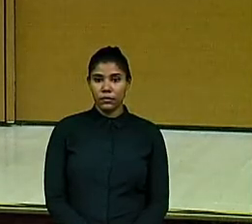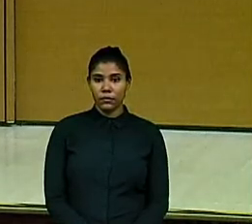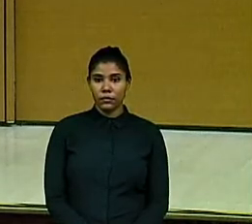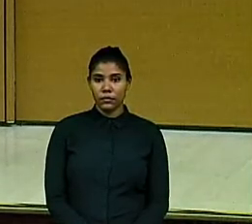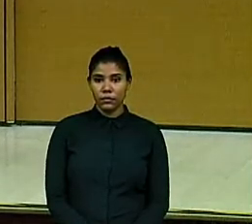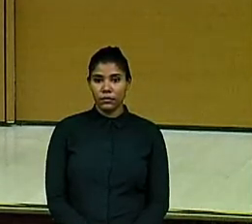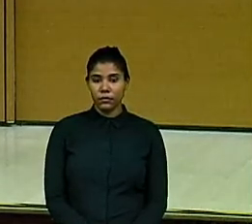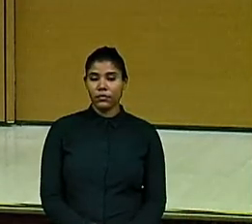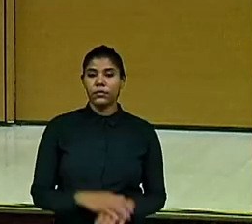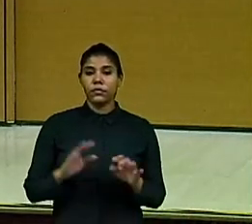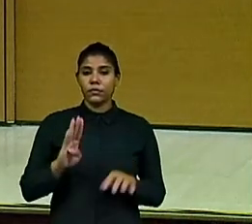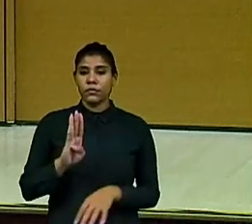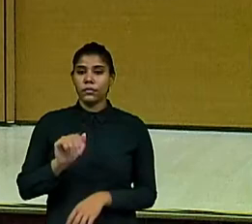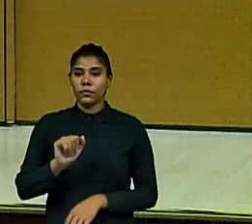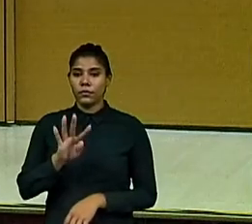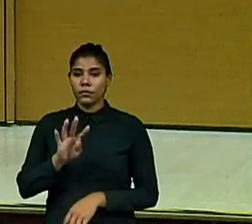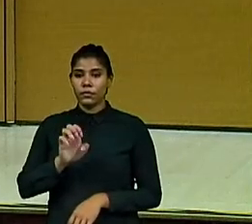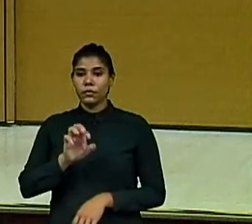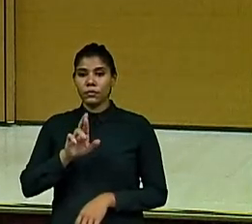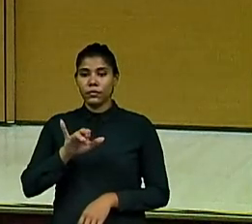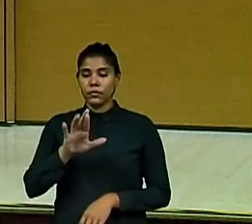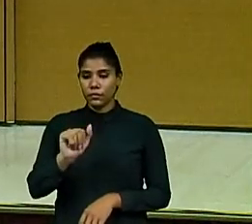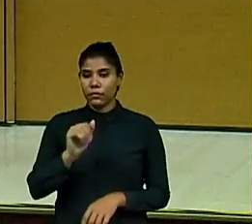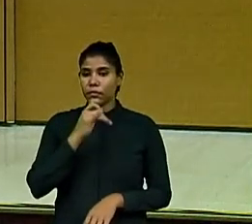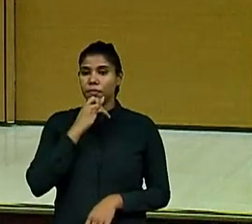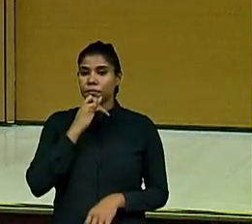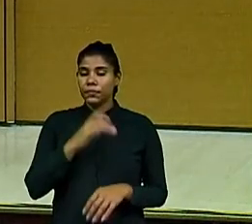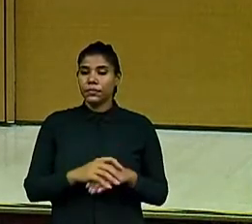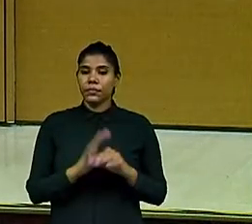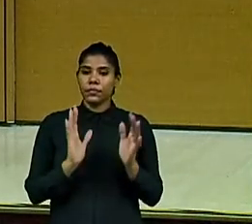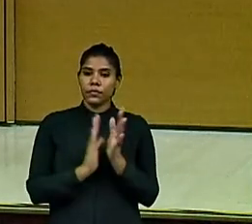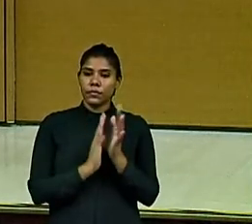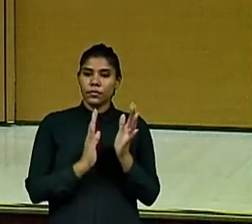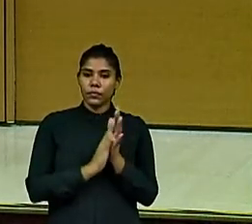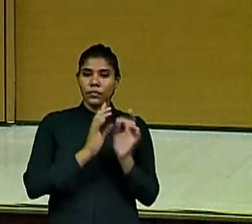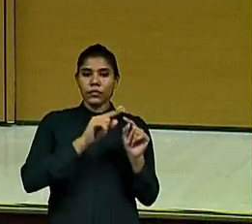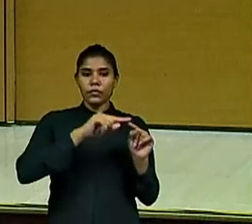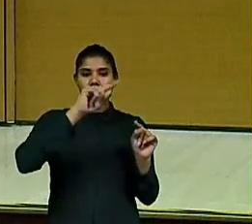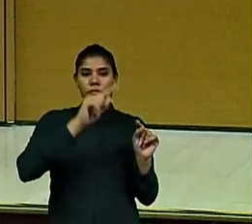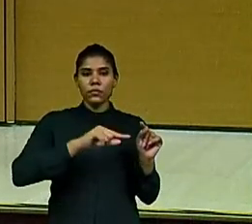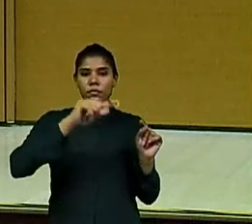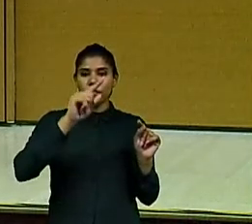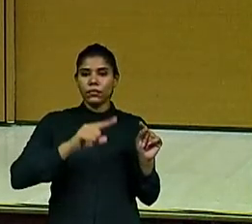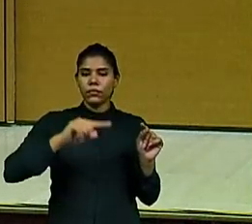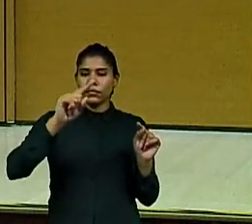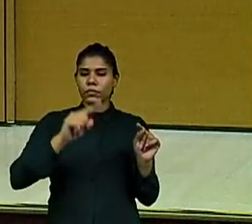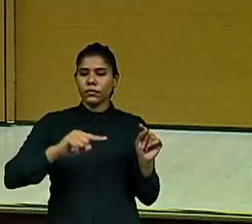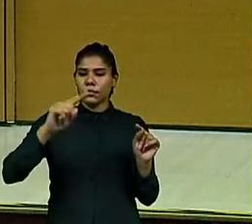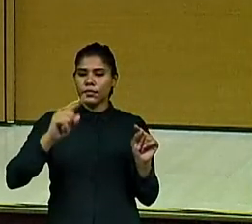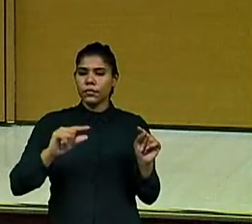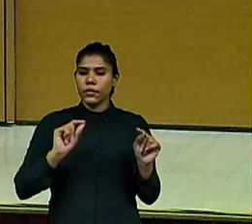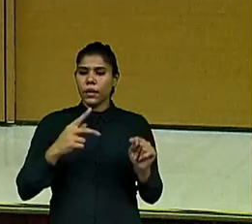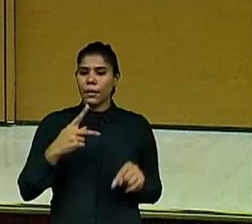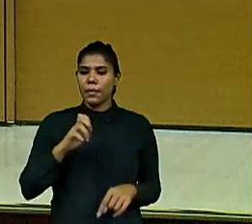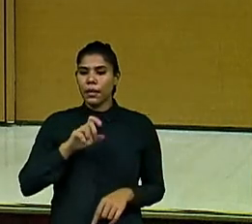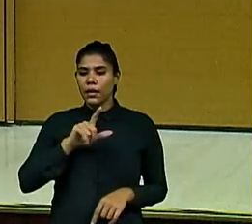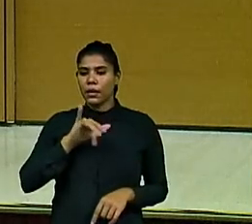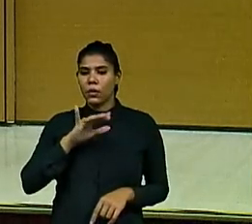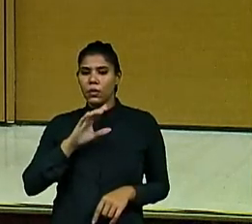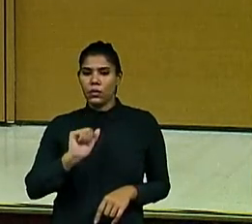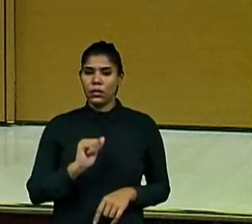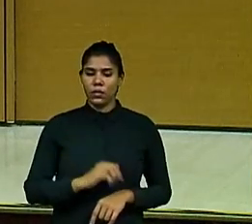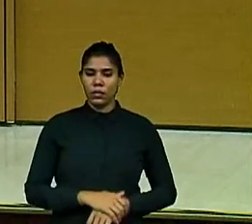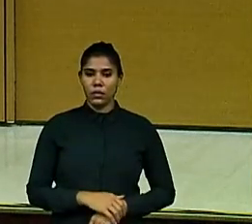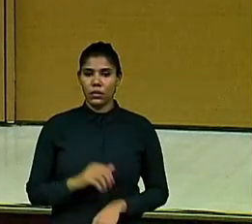a bateria quando você bate você faz oscilar aquela película e o